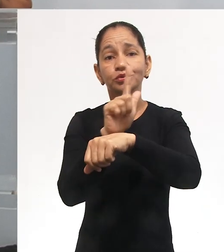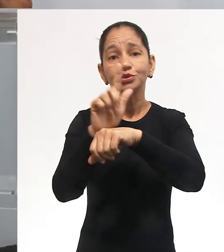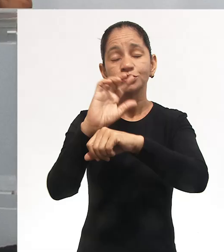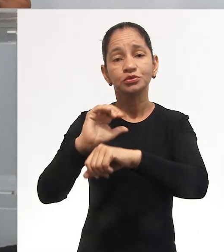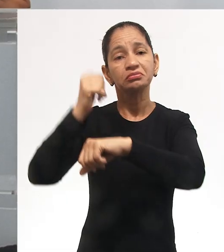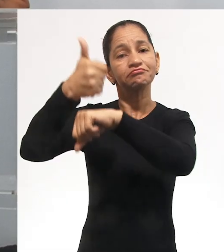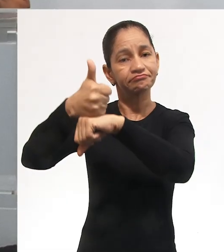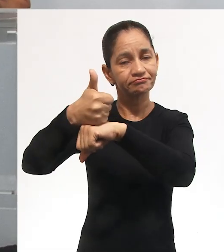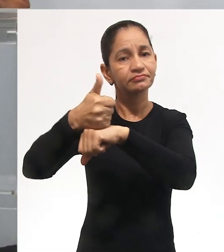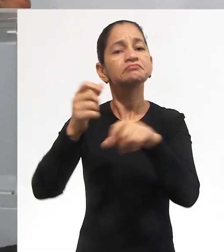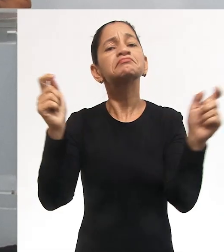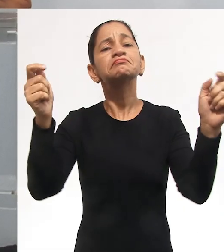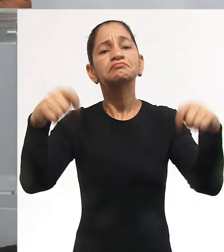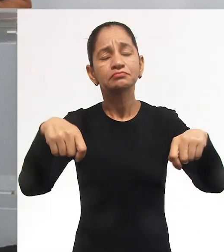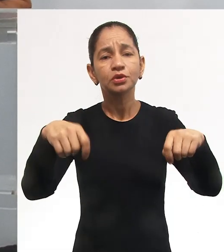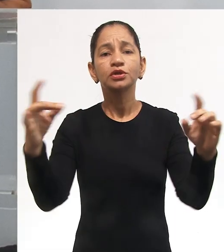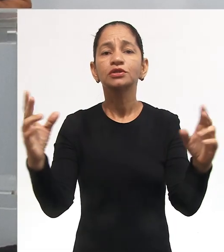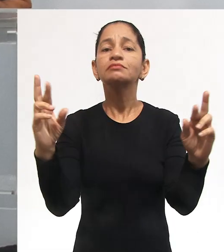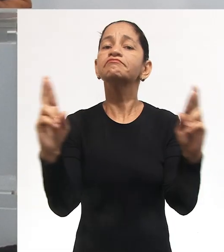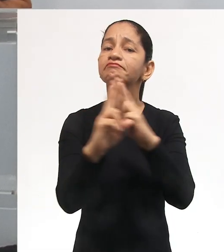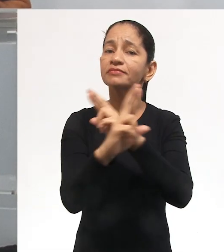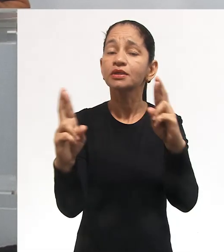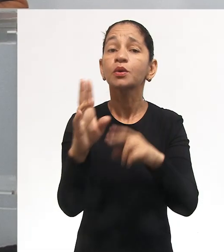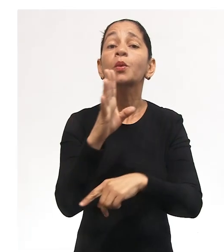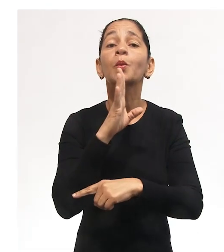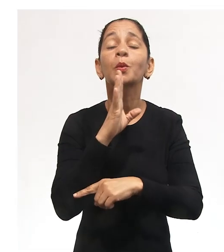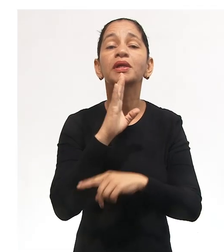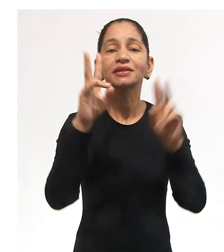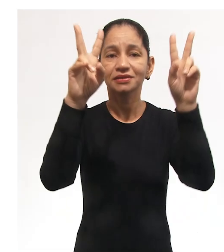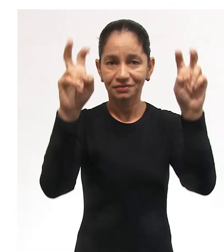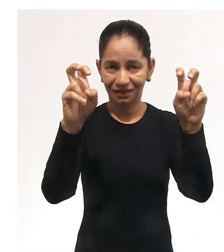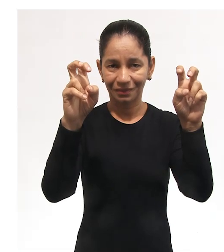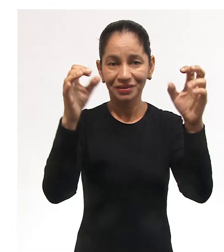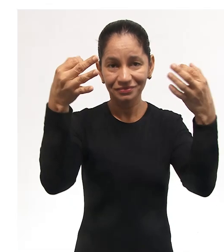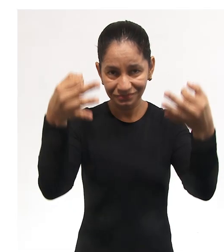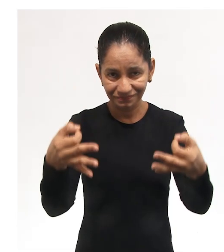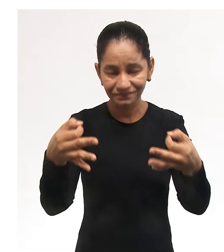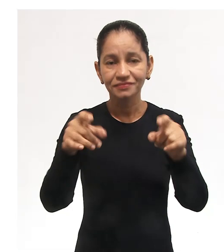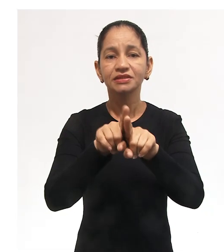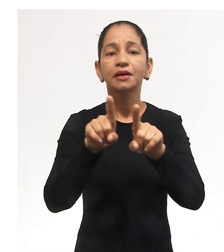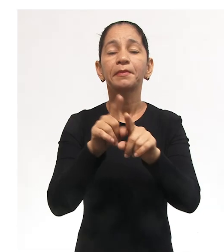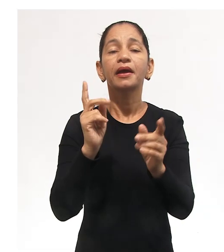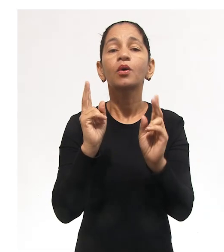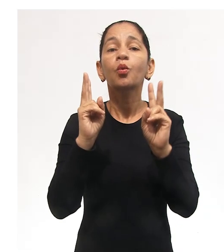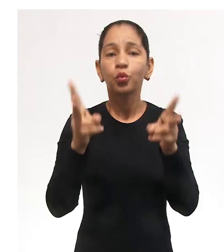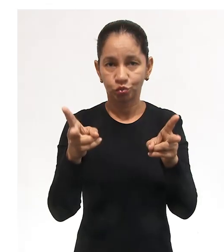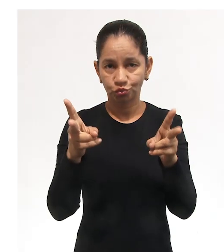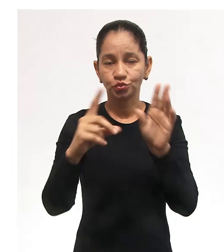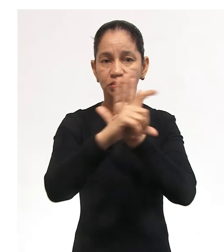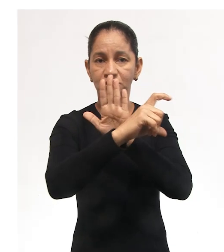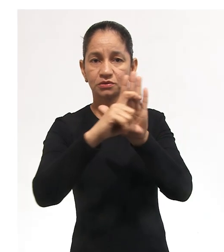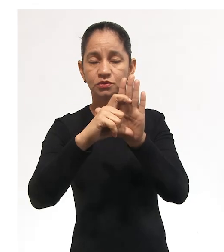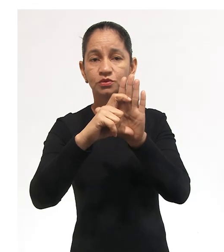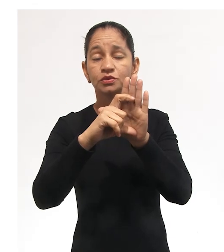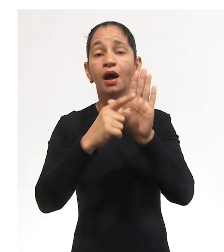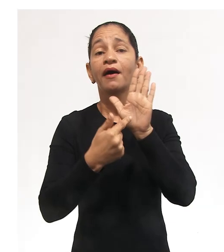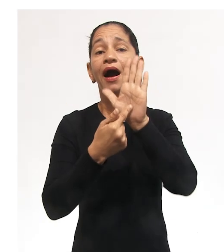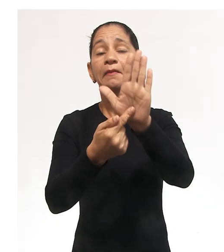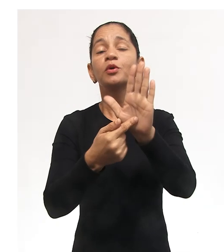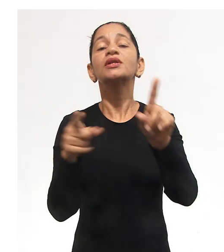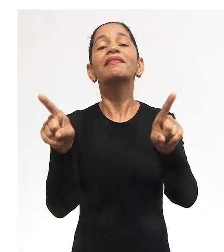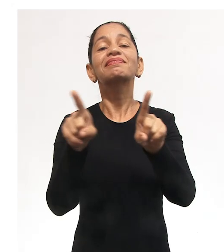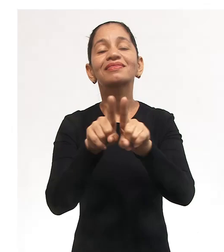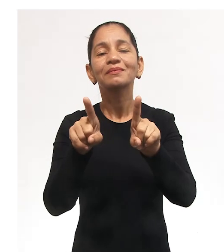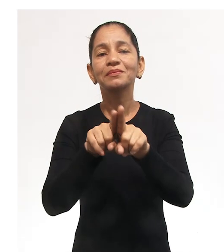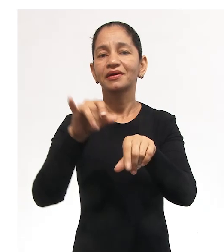acima dele, mas que tenha relação com essa temática, ok? E aí, ainda nesse tópico, né, as técnicas de